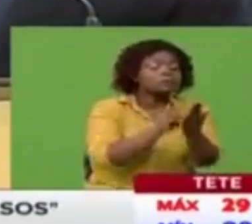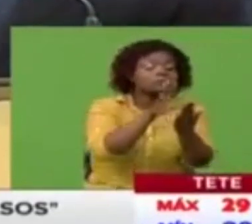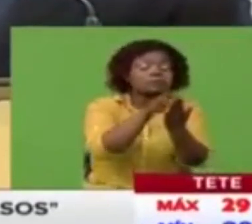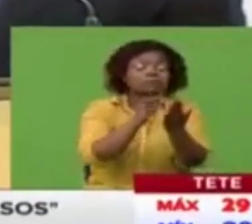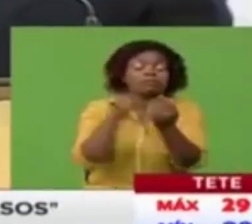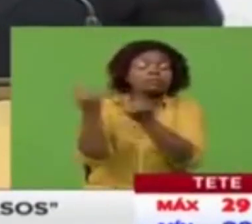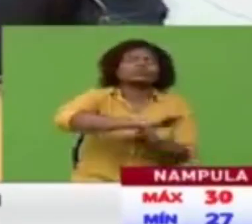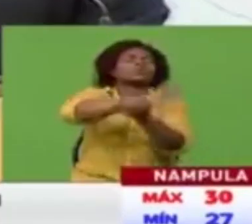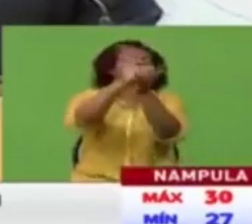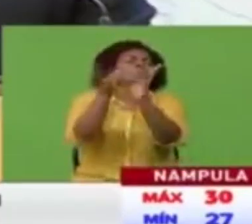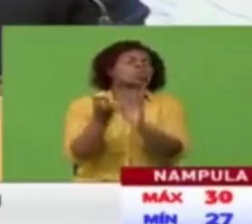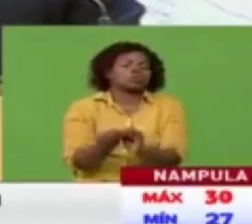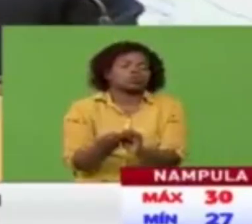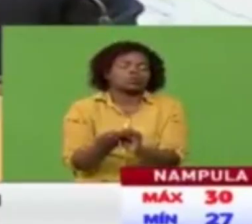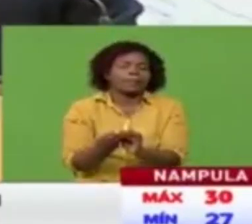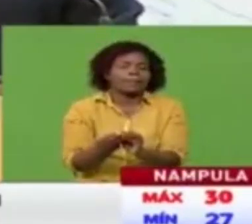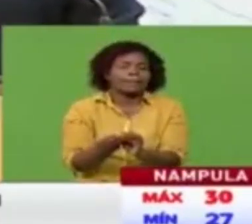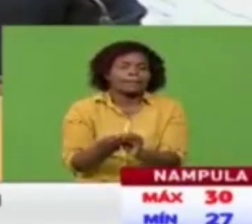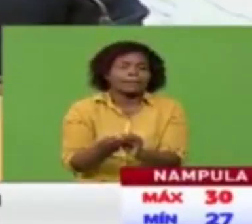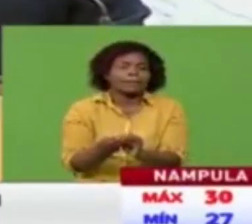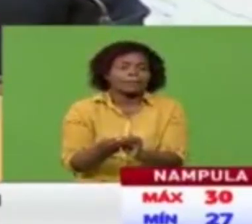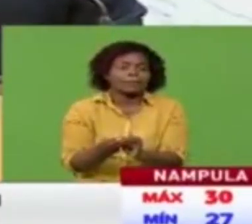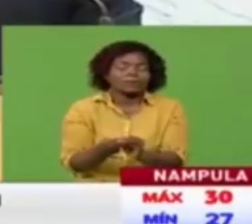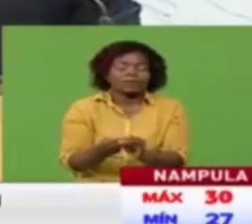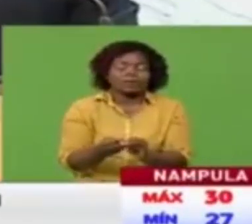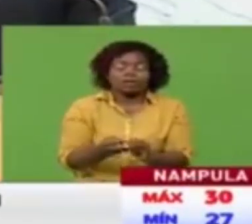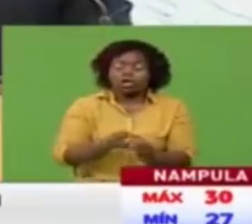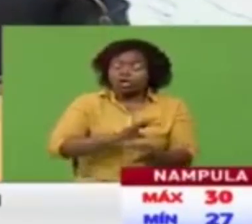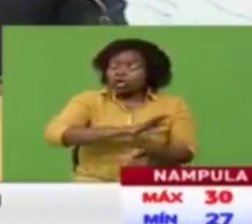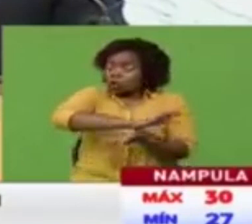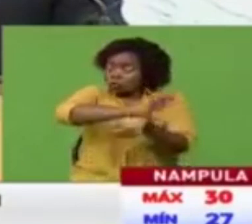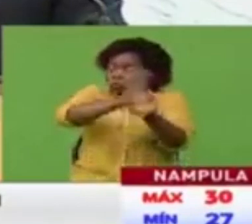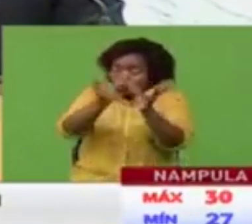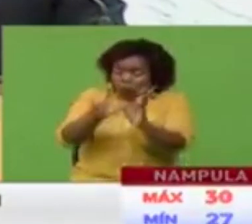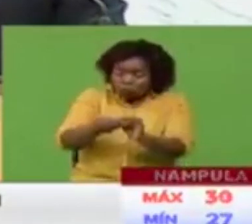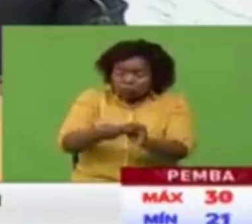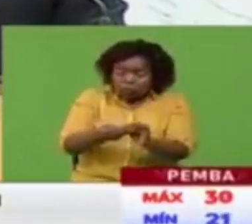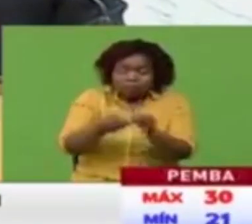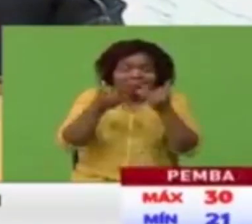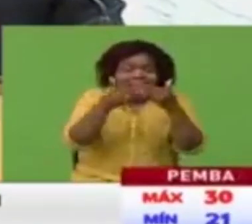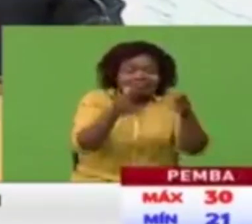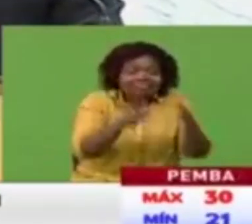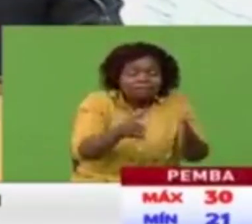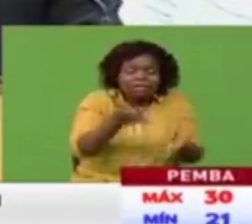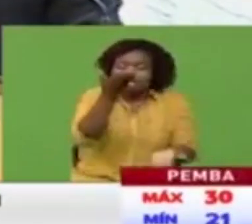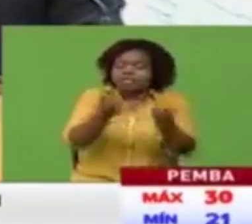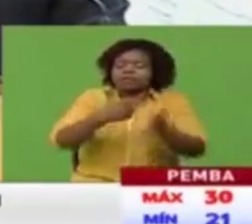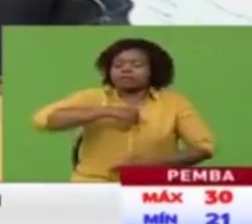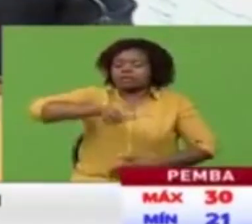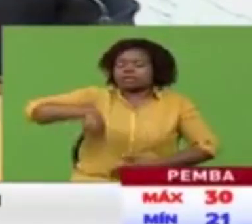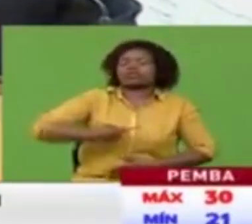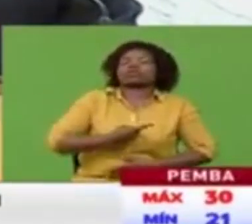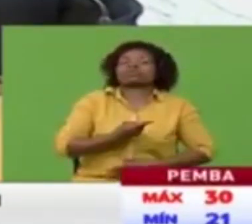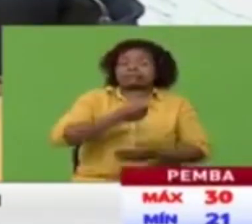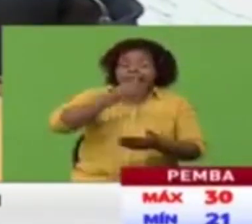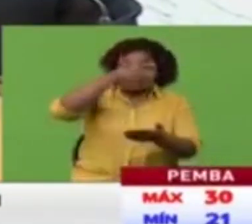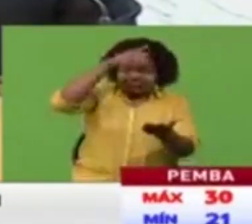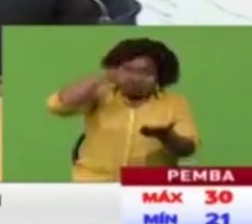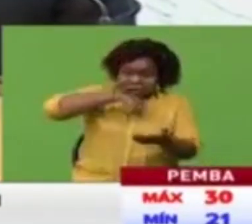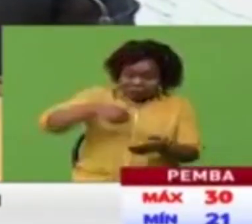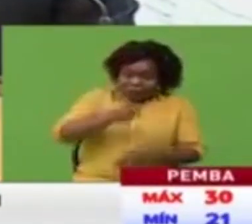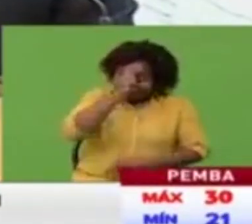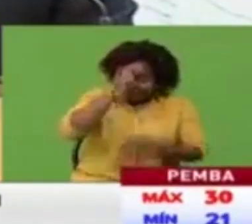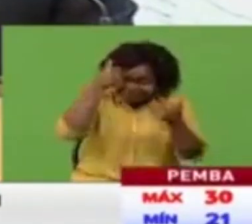novo coronavírus. Tudo depende de nós. Depende da observância das medidas de prevenção. Depende